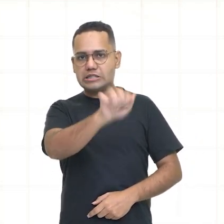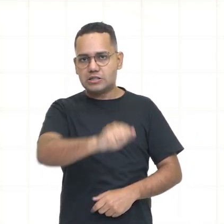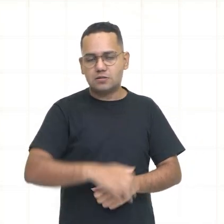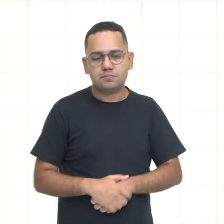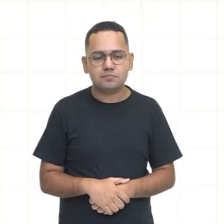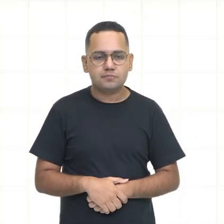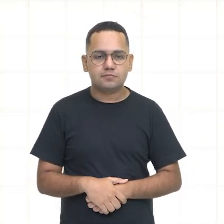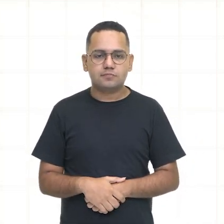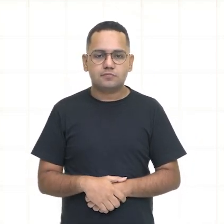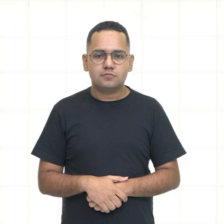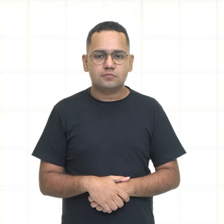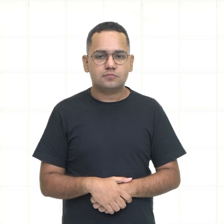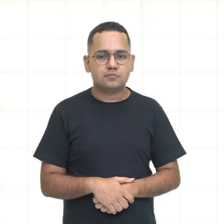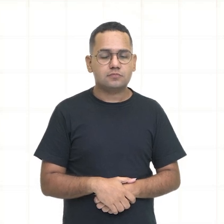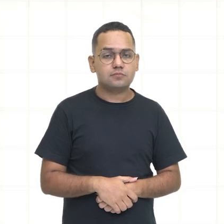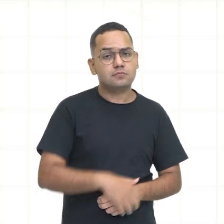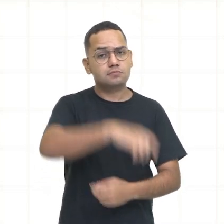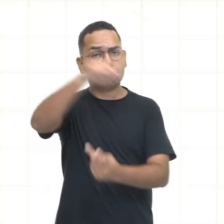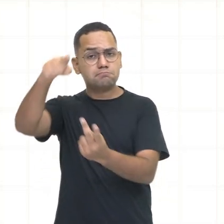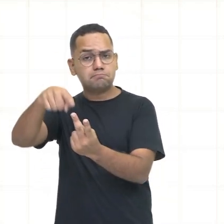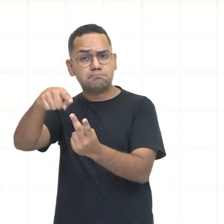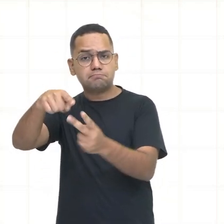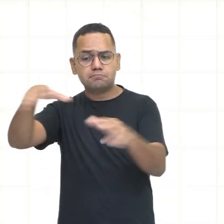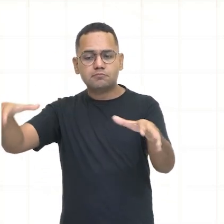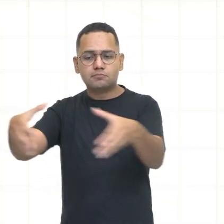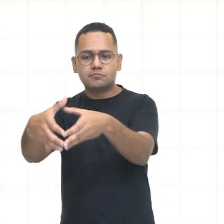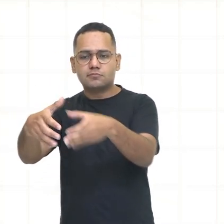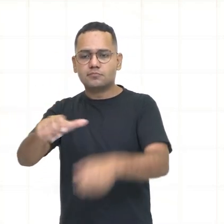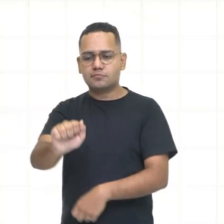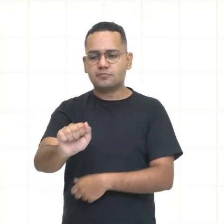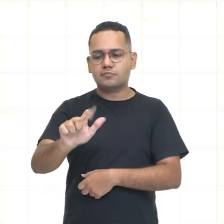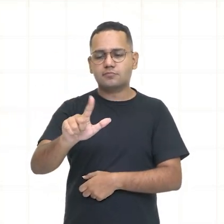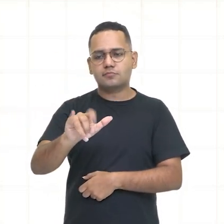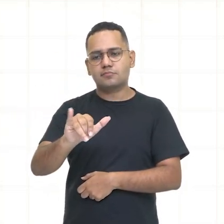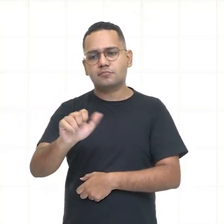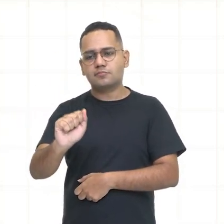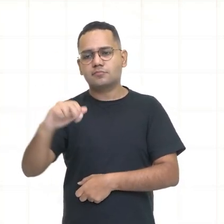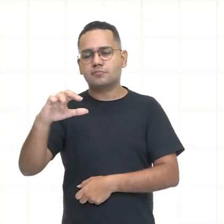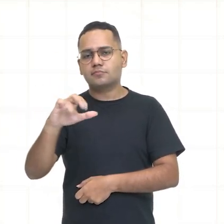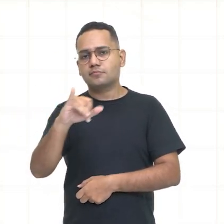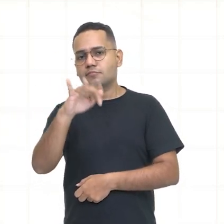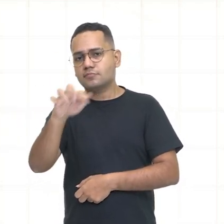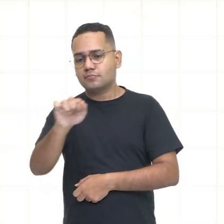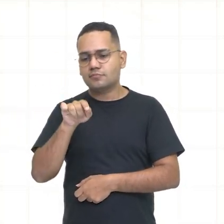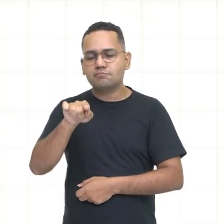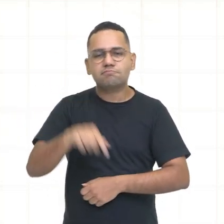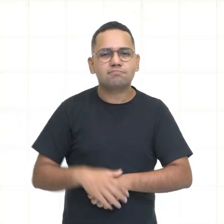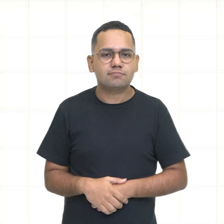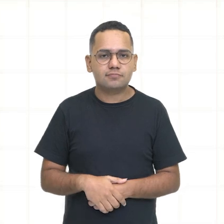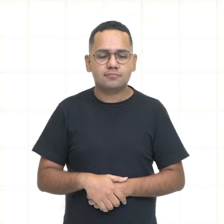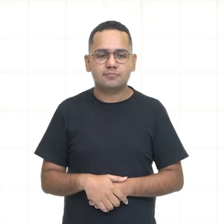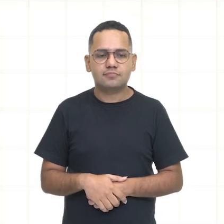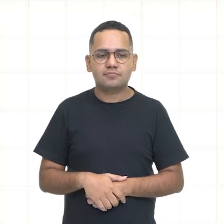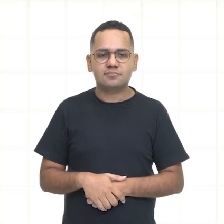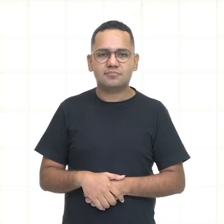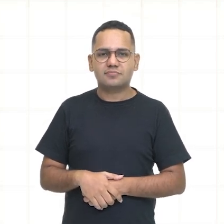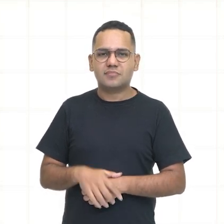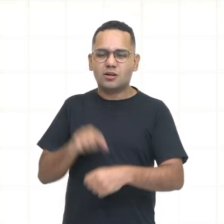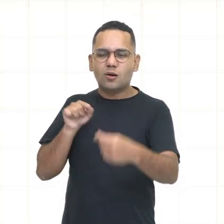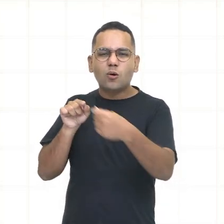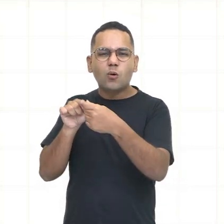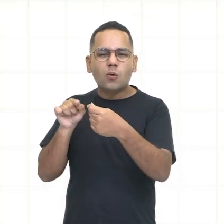bem extremista. De outro lado, a gente vê os aliancistas, que, por outro lado, era ligado